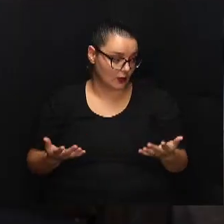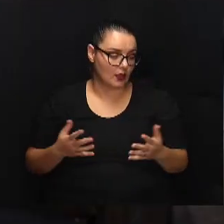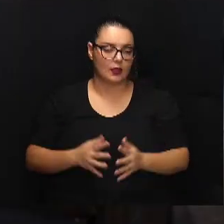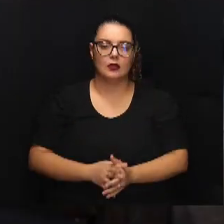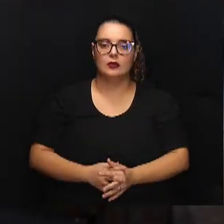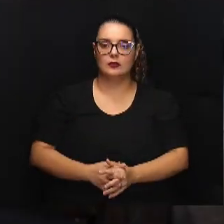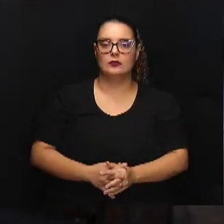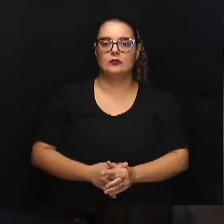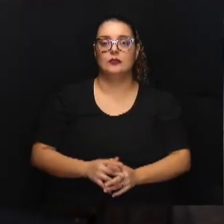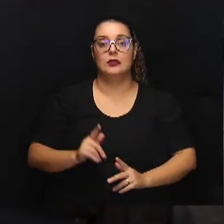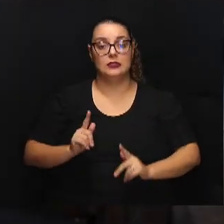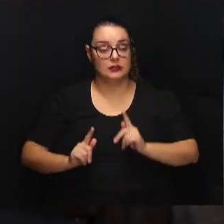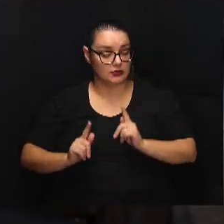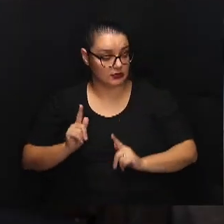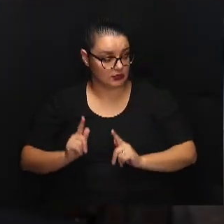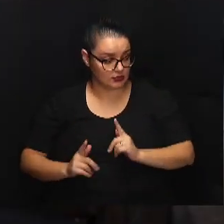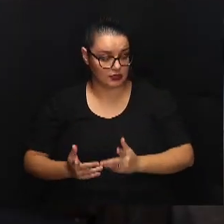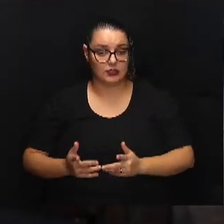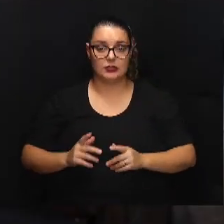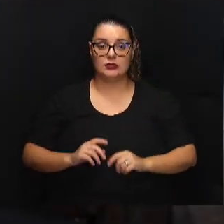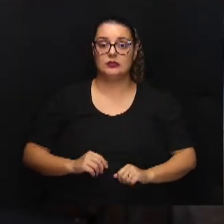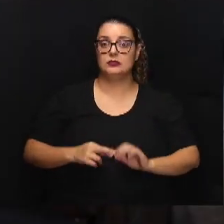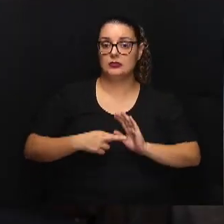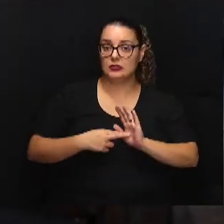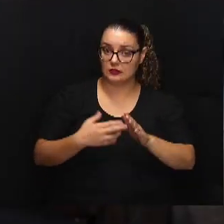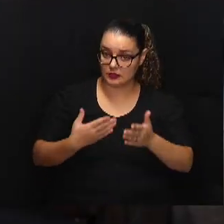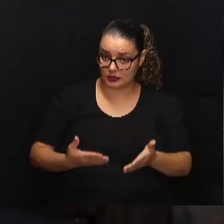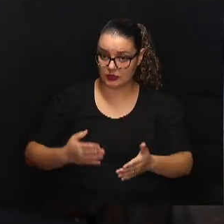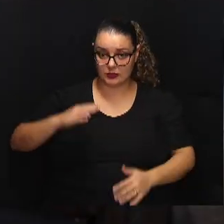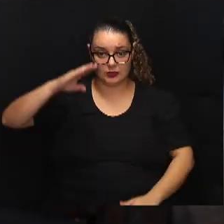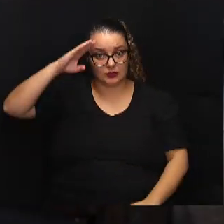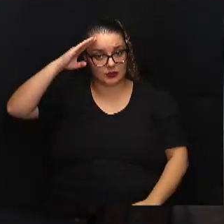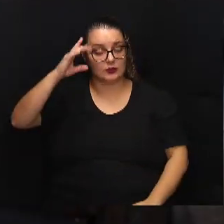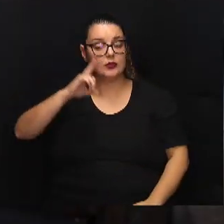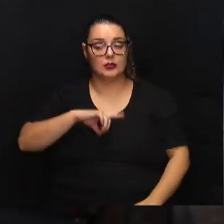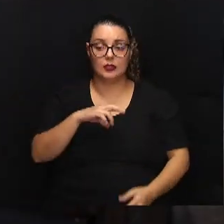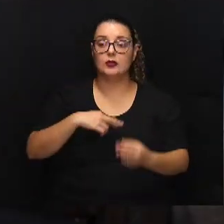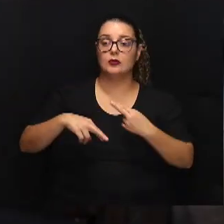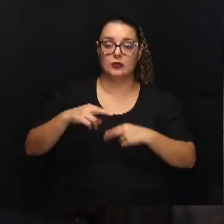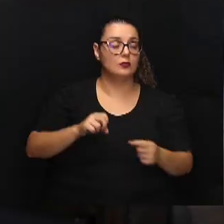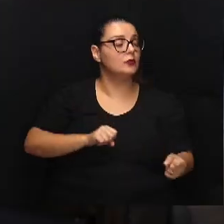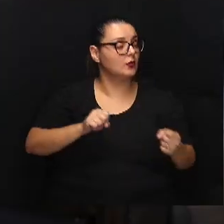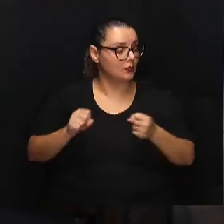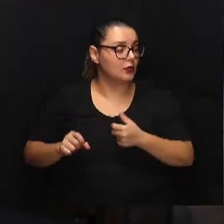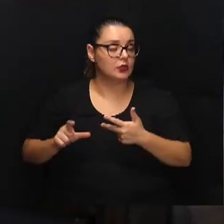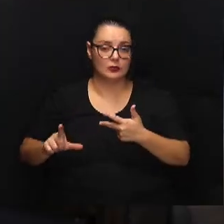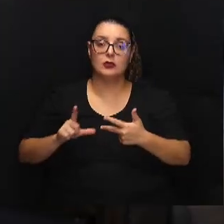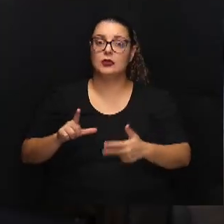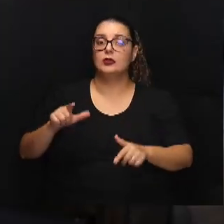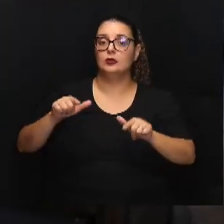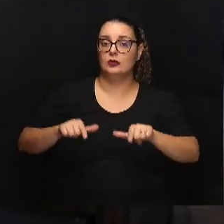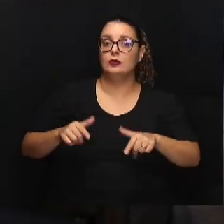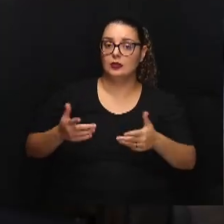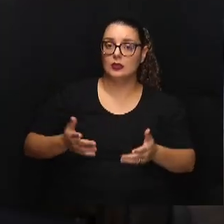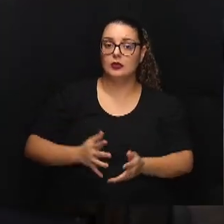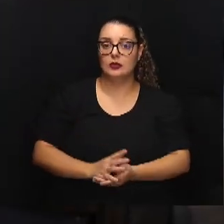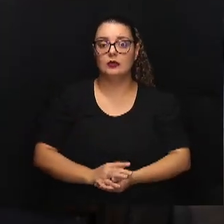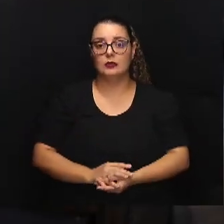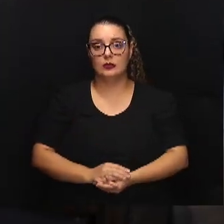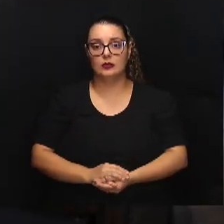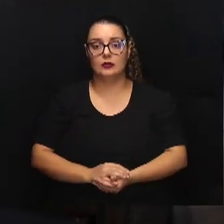esse gesto, né, por essa deferência que o Exército tem em relação ao poder legislativo local,